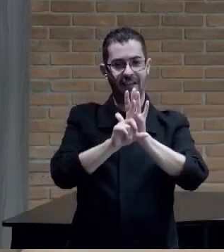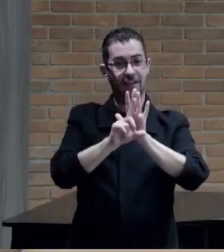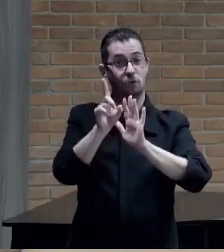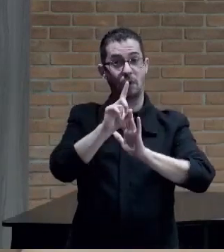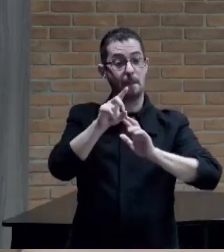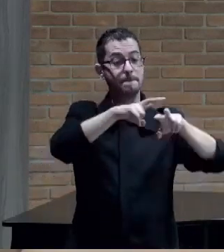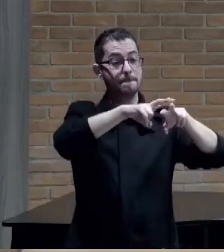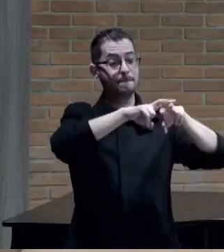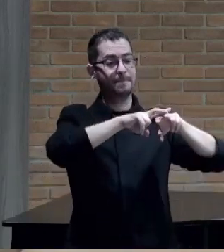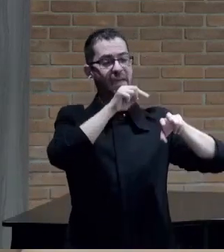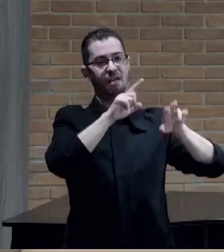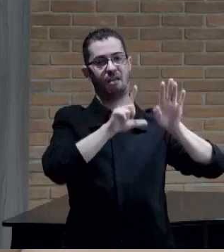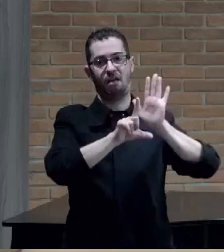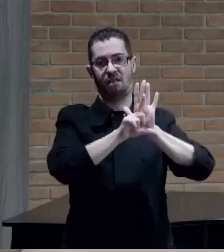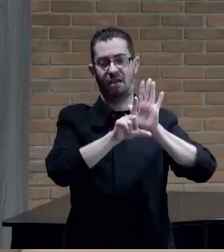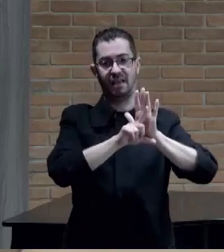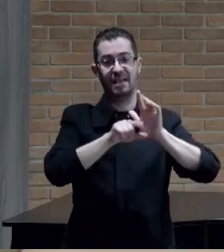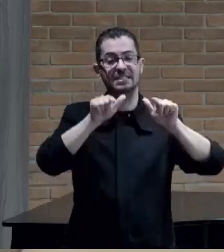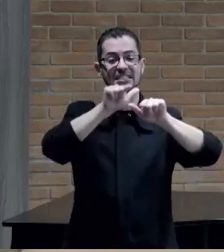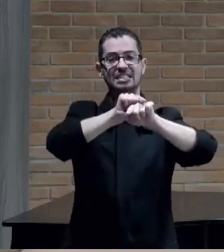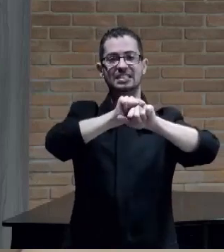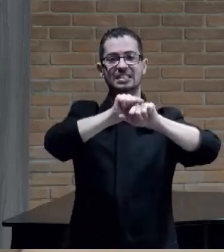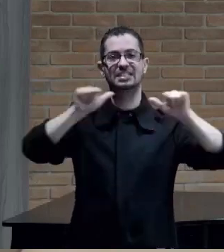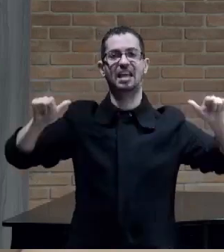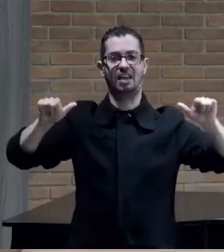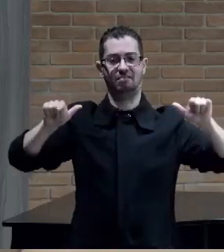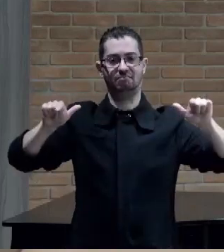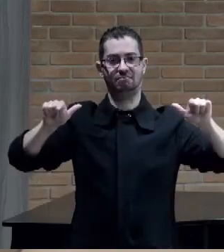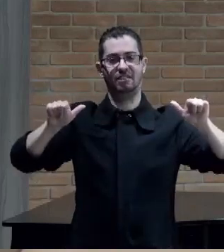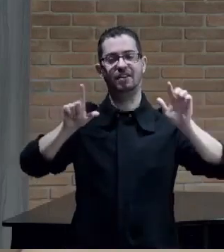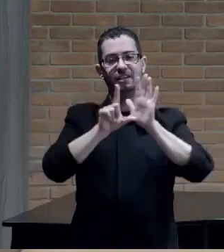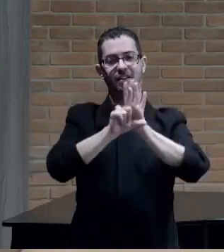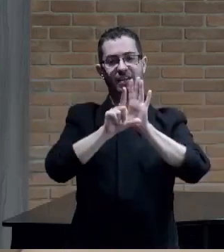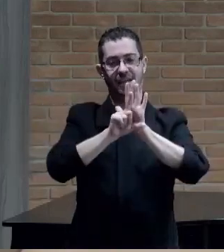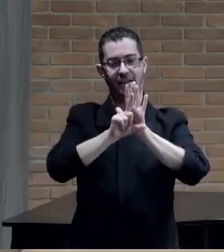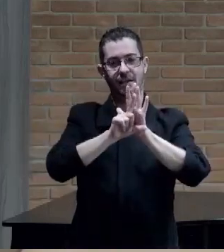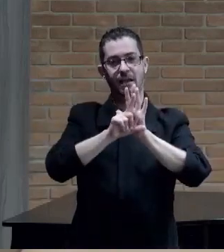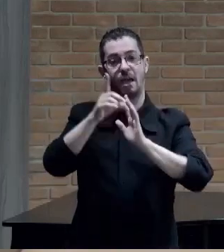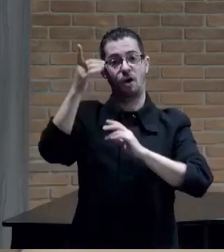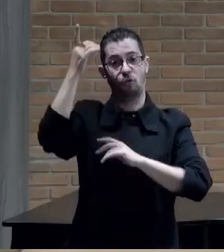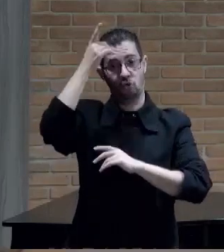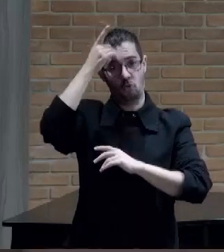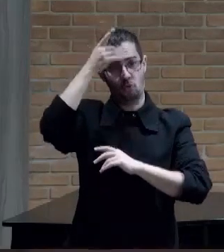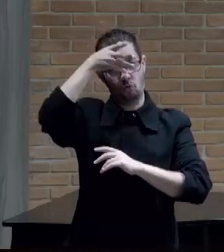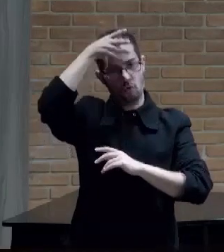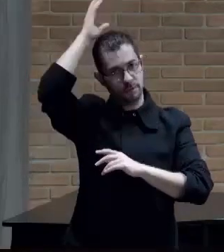é sem lei. É um dom, Romanos 5:17.